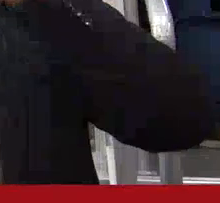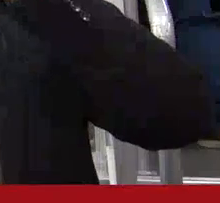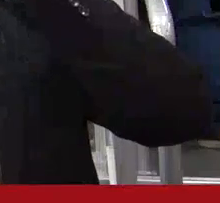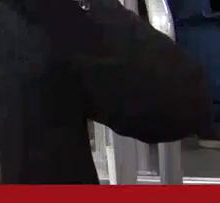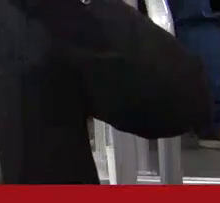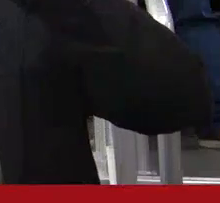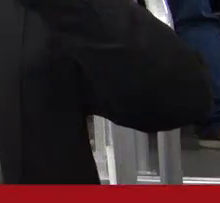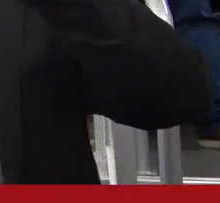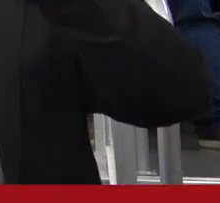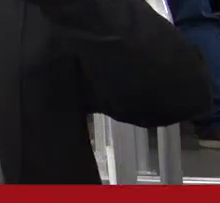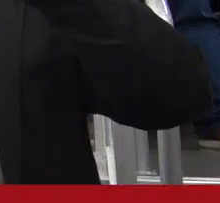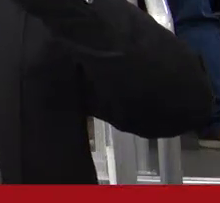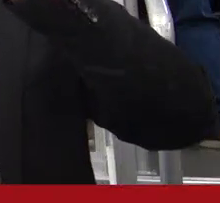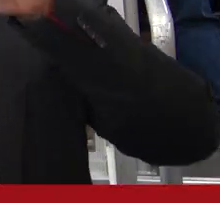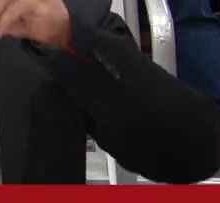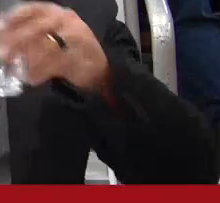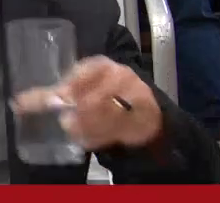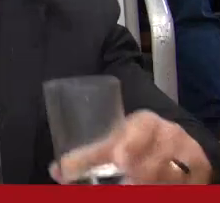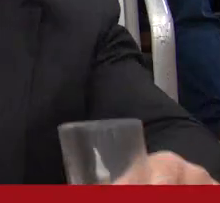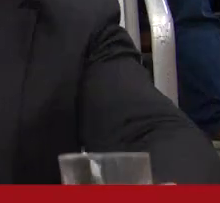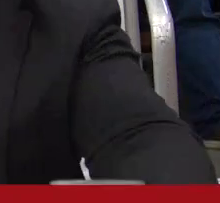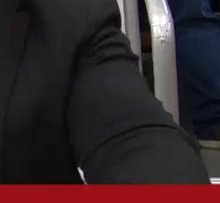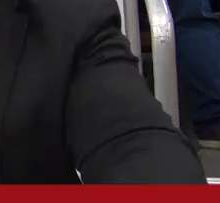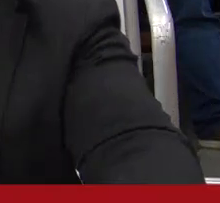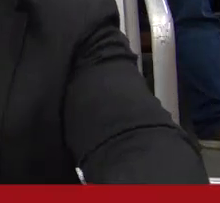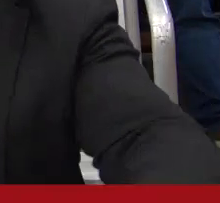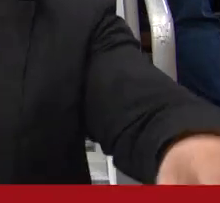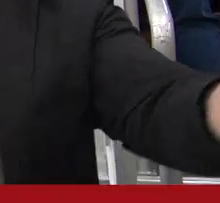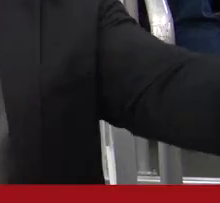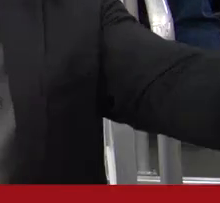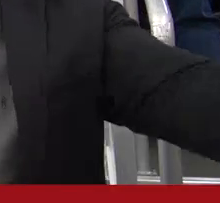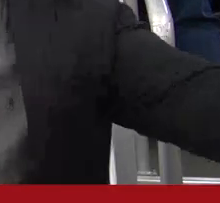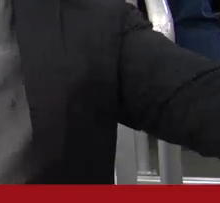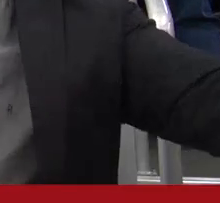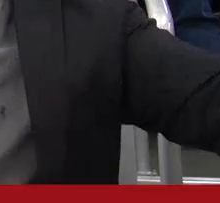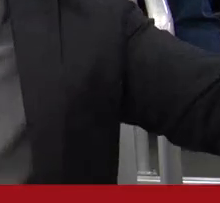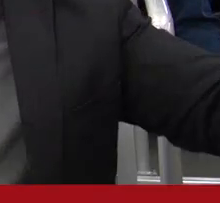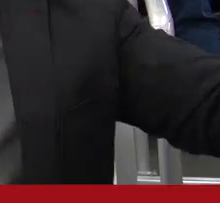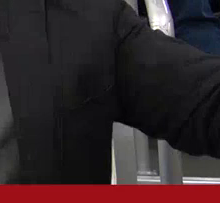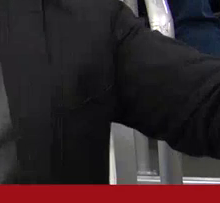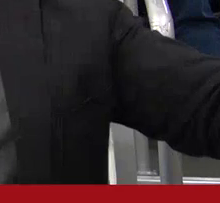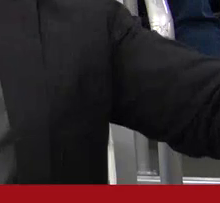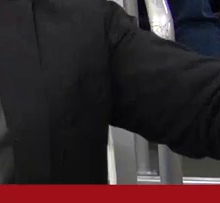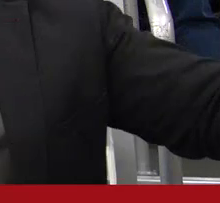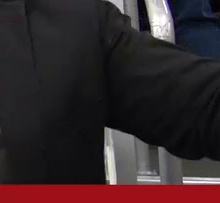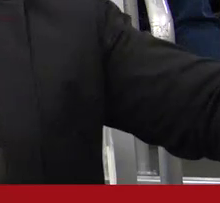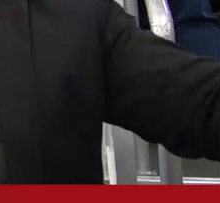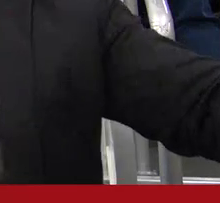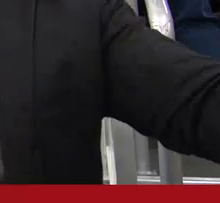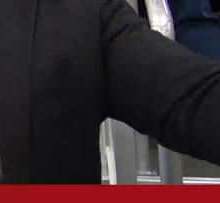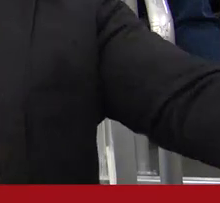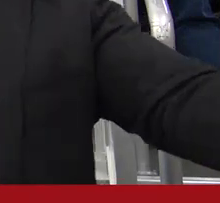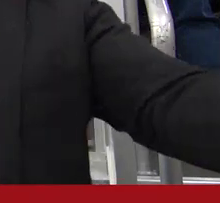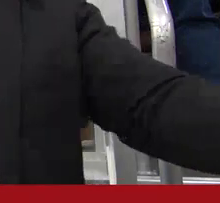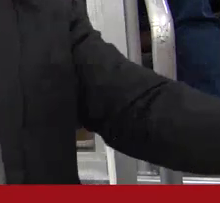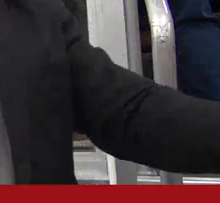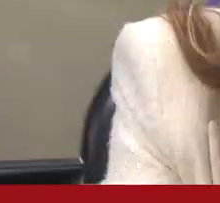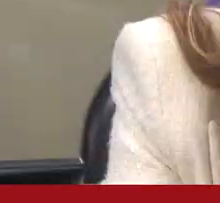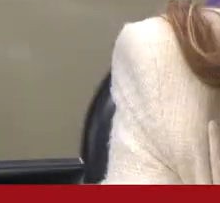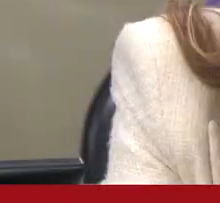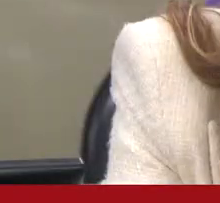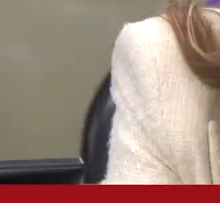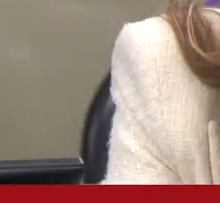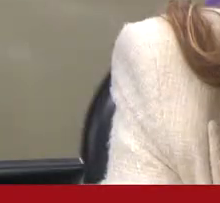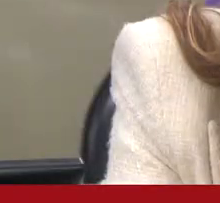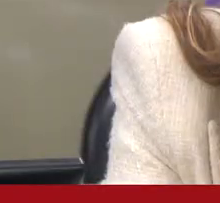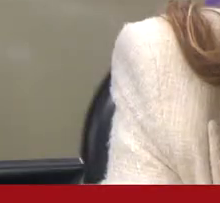povo, né? Trazer a nossa voz e a sua representação. Senhor presidente, questão de ordem. Pois não. Deputado